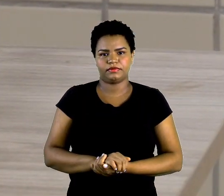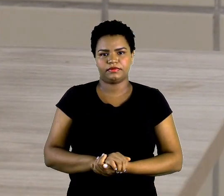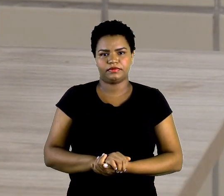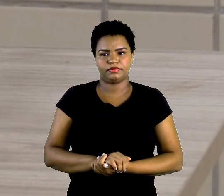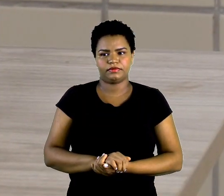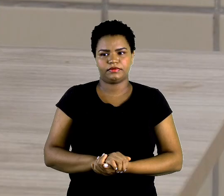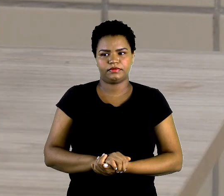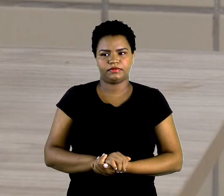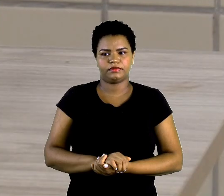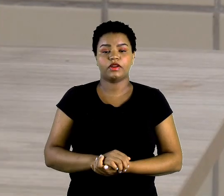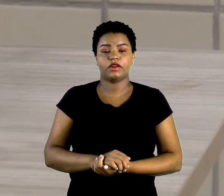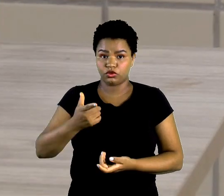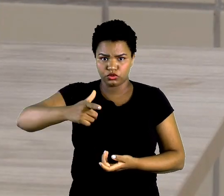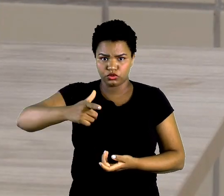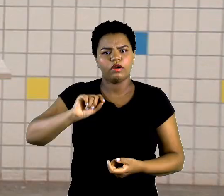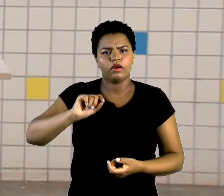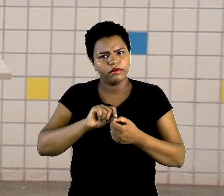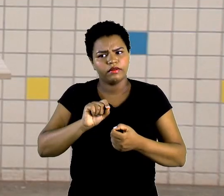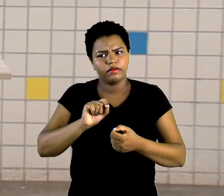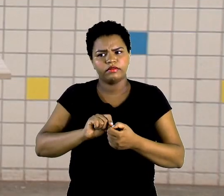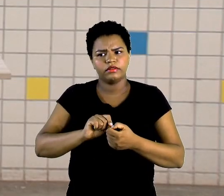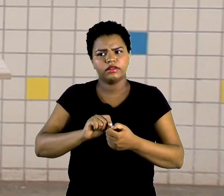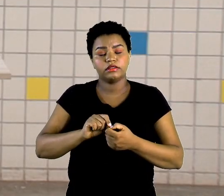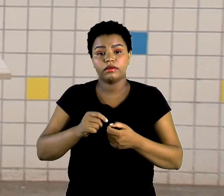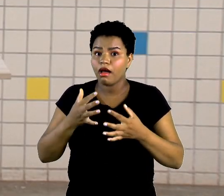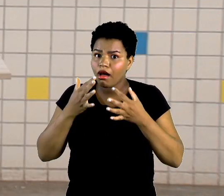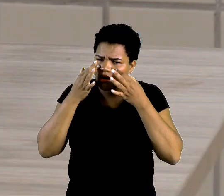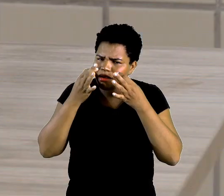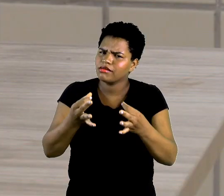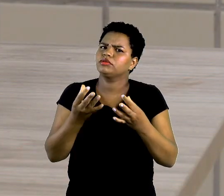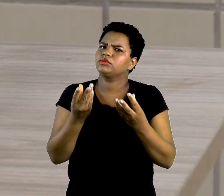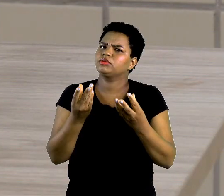De novo, eu vou fazer, mas preste bastante atenção.